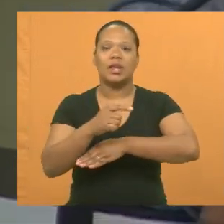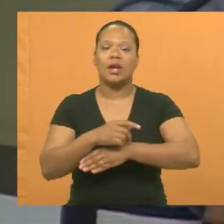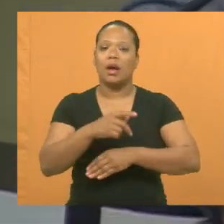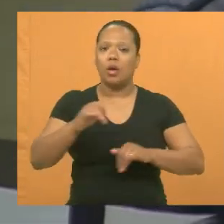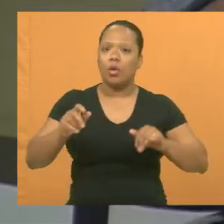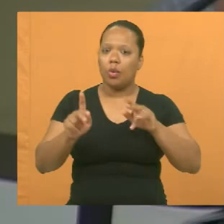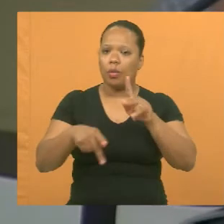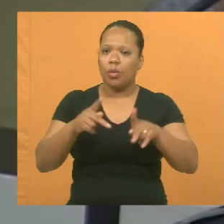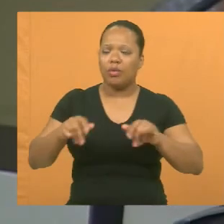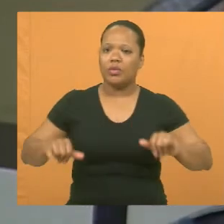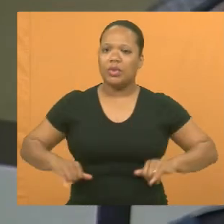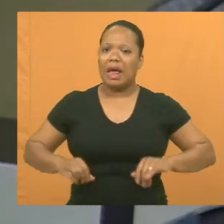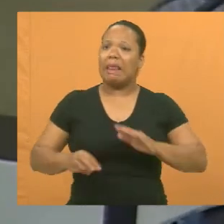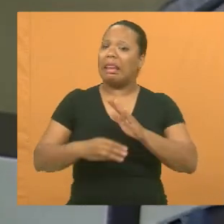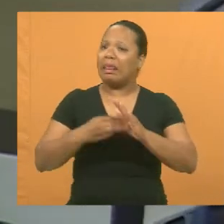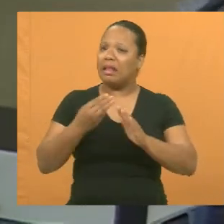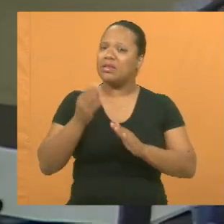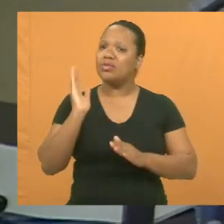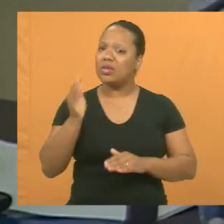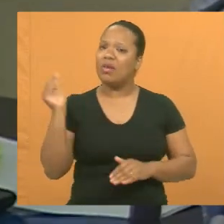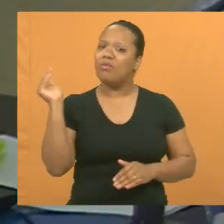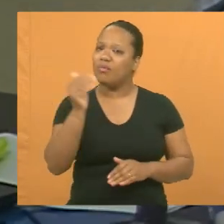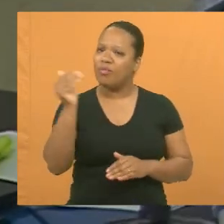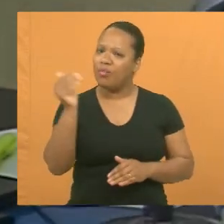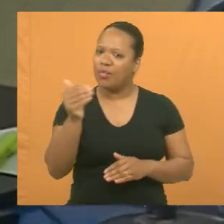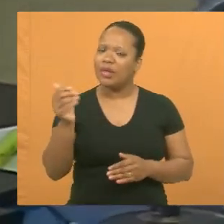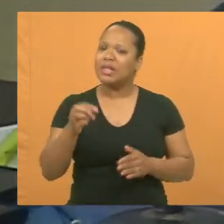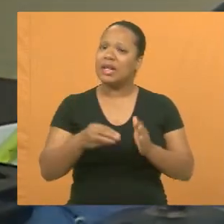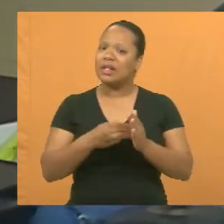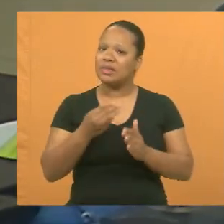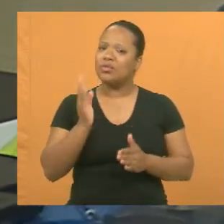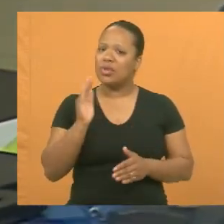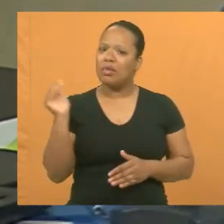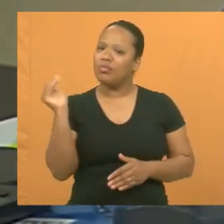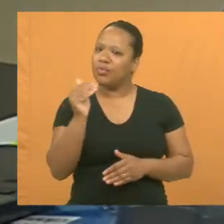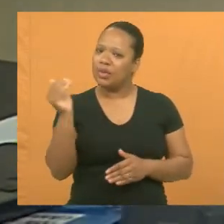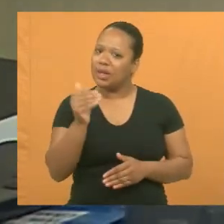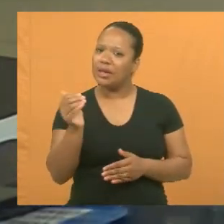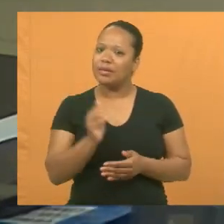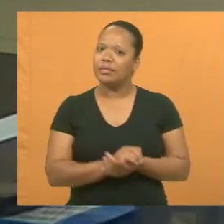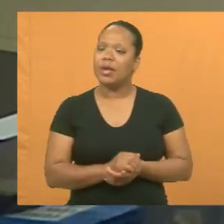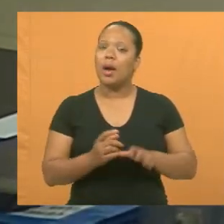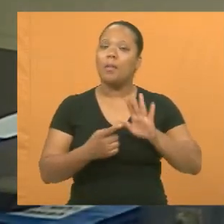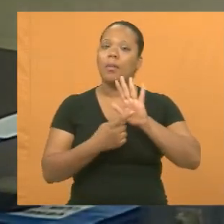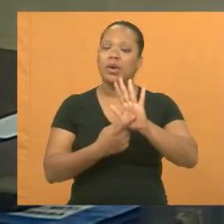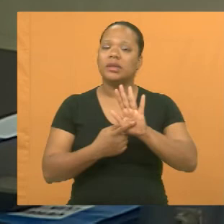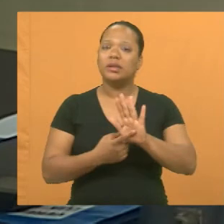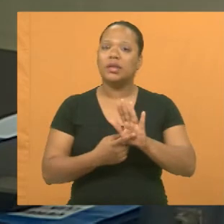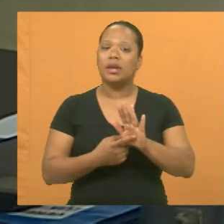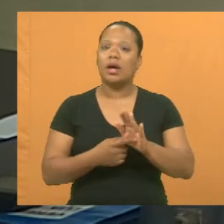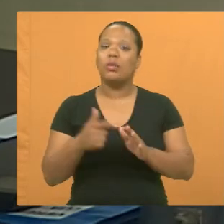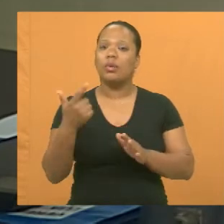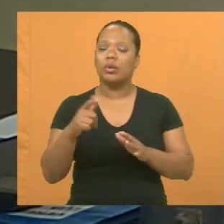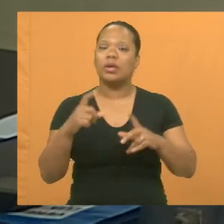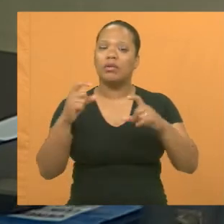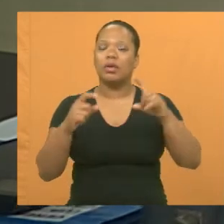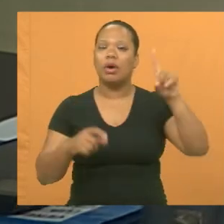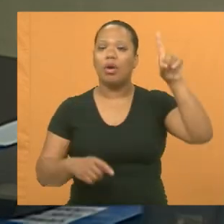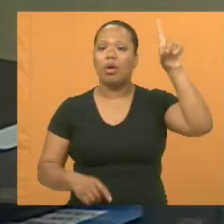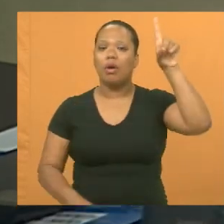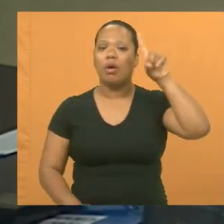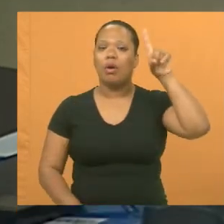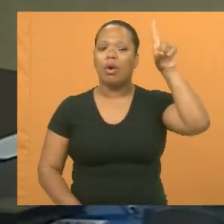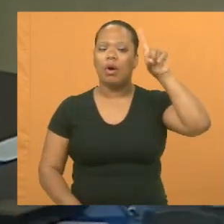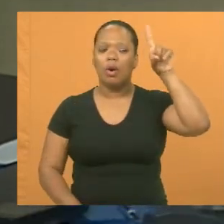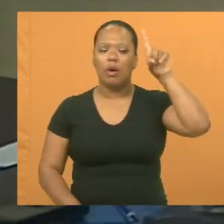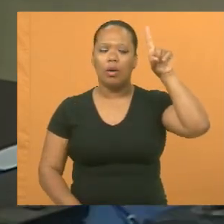isto. Já fui 3 vezes lá e fora a minha assessoria. Agora eu quero mostrar outra foto aqui, ó. Olha